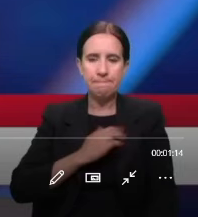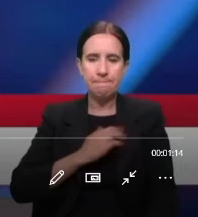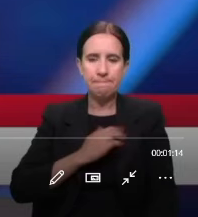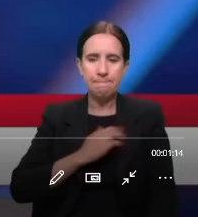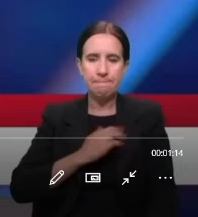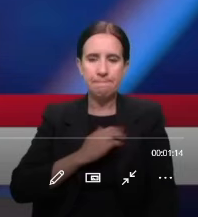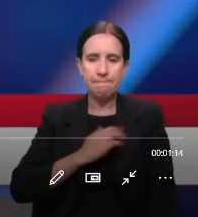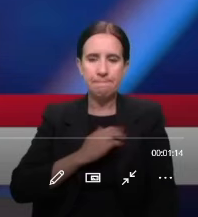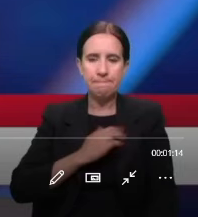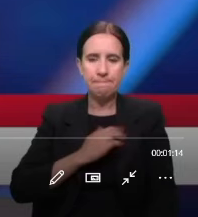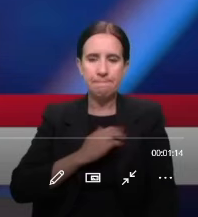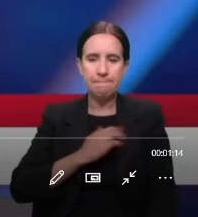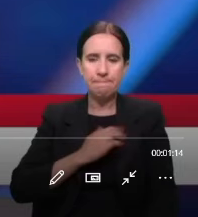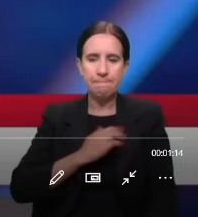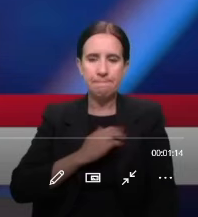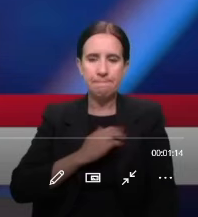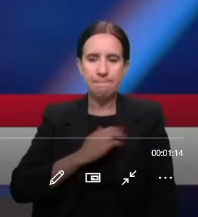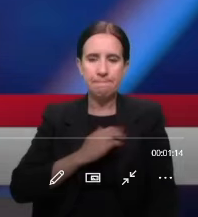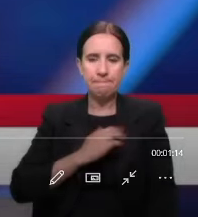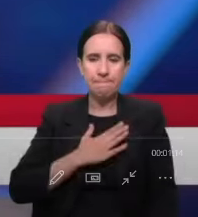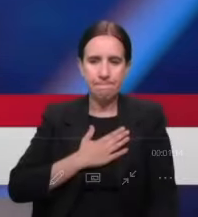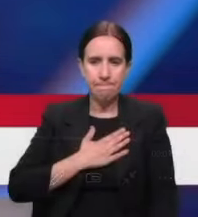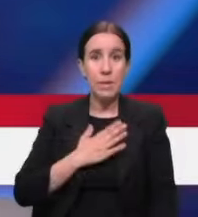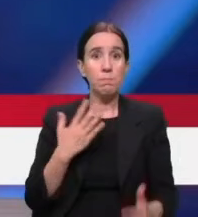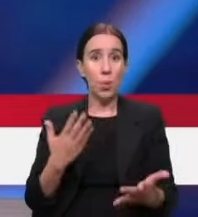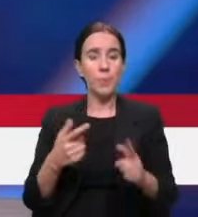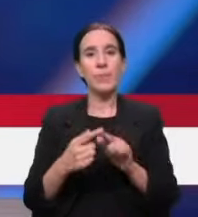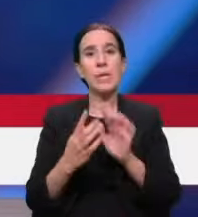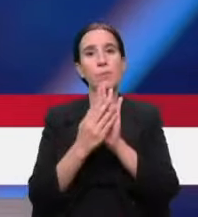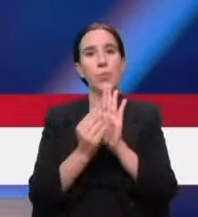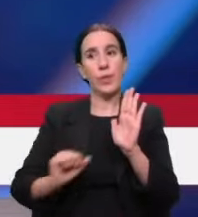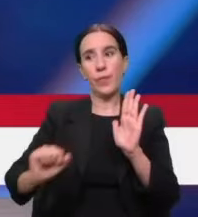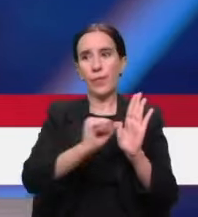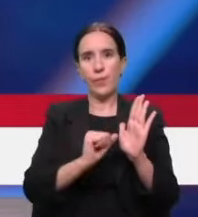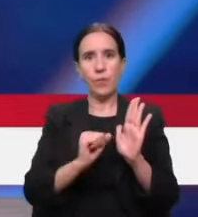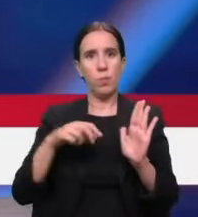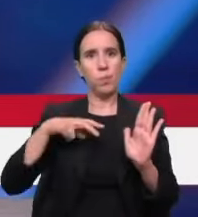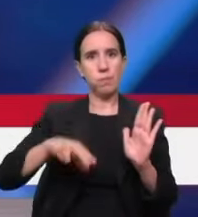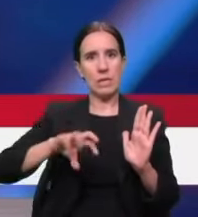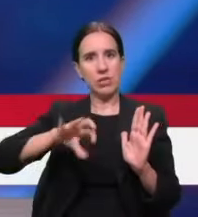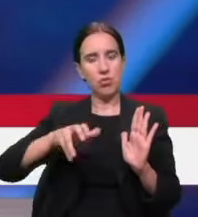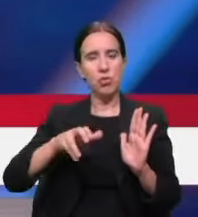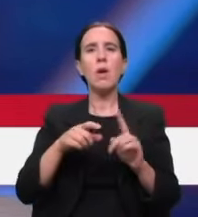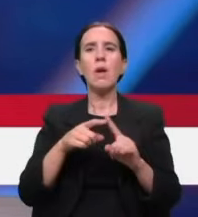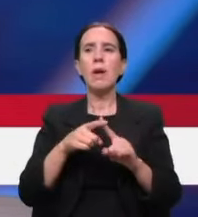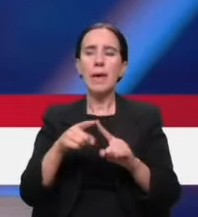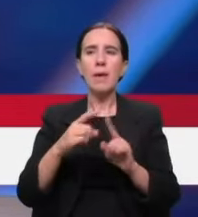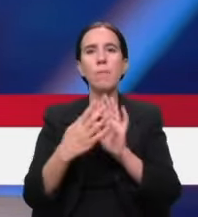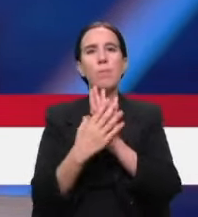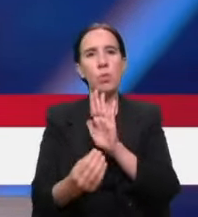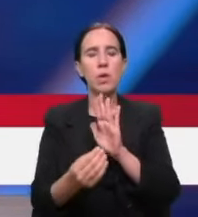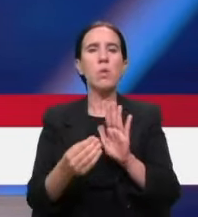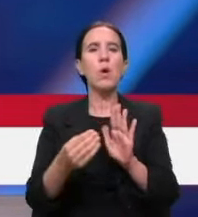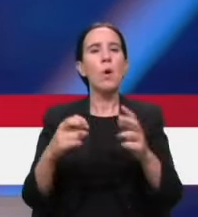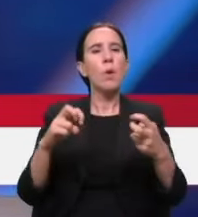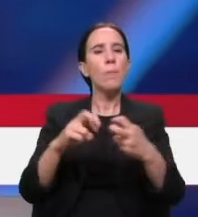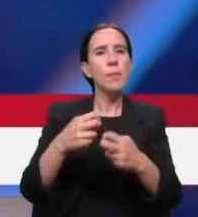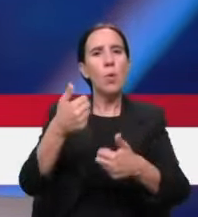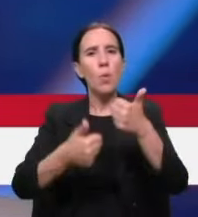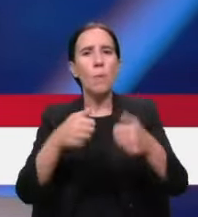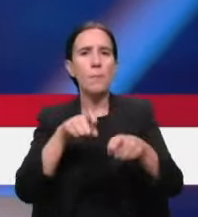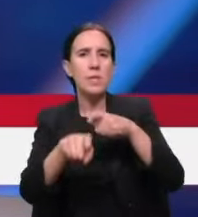do pior. Portanto, é o que se passa. O país é um modelo não de competição para resolver os problemas. Mas é um país